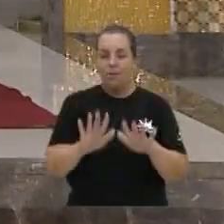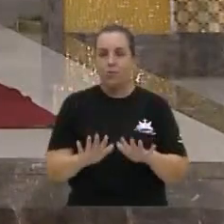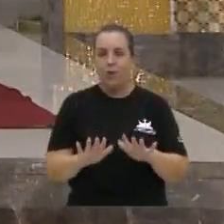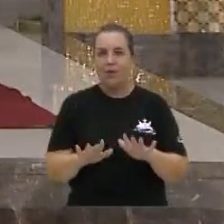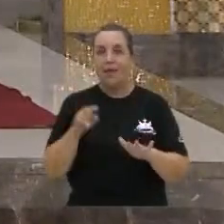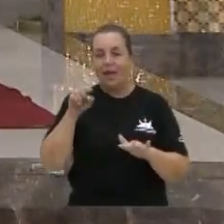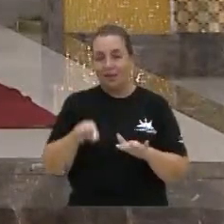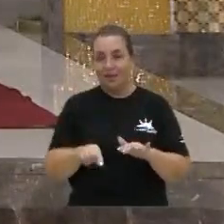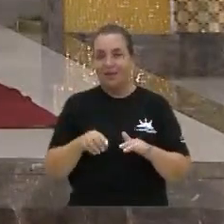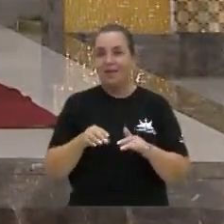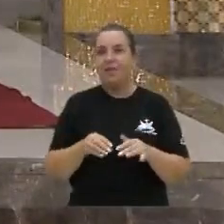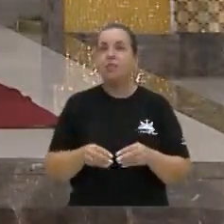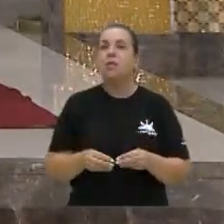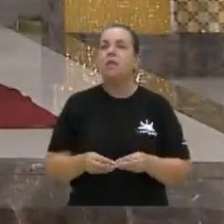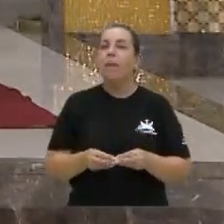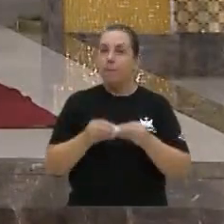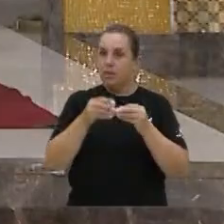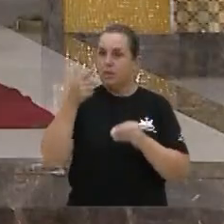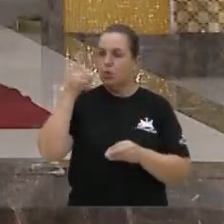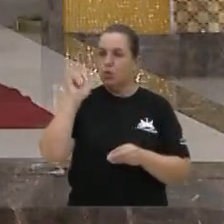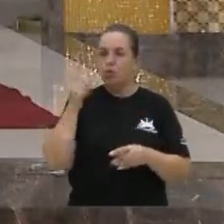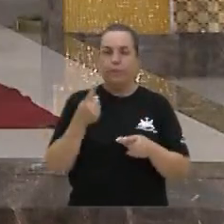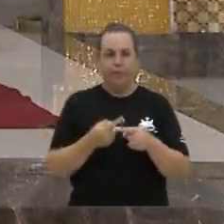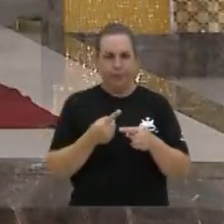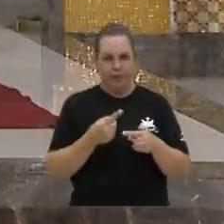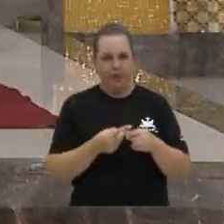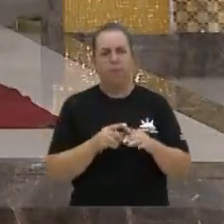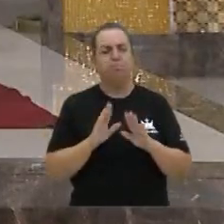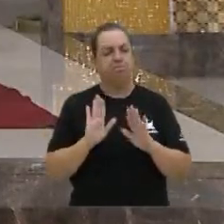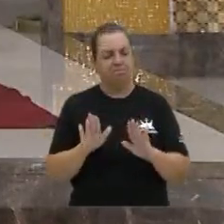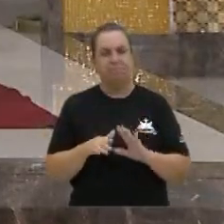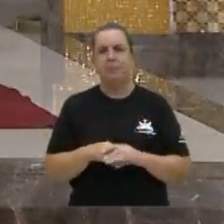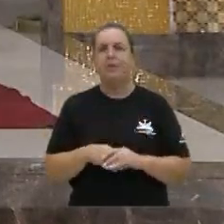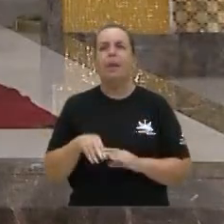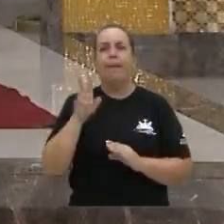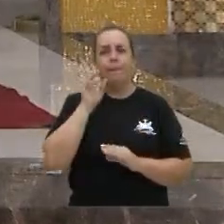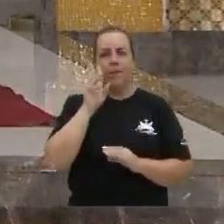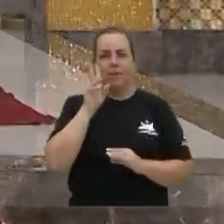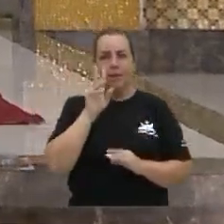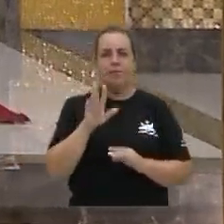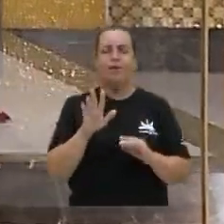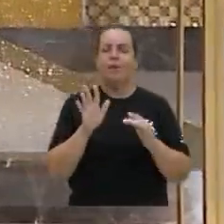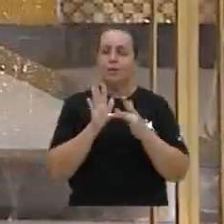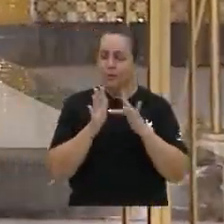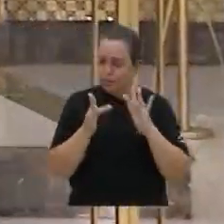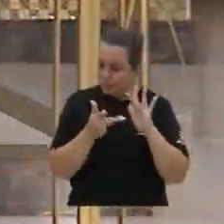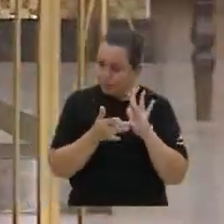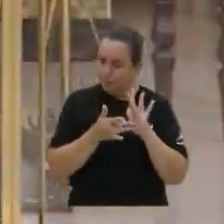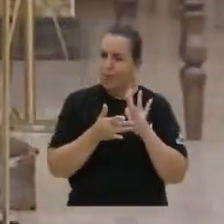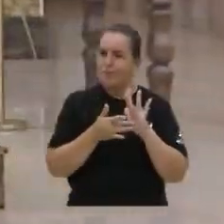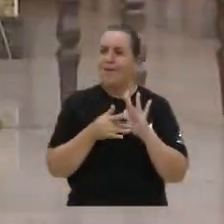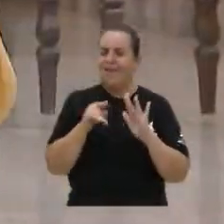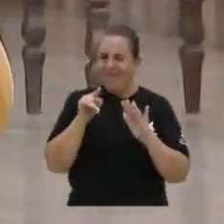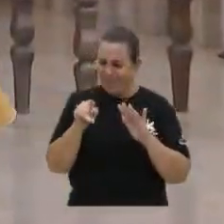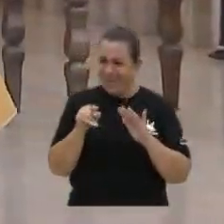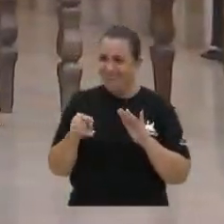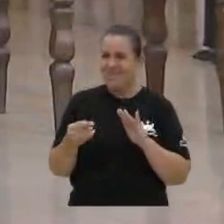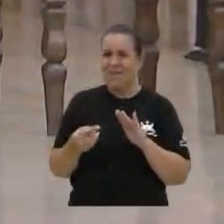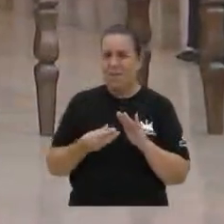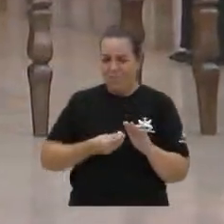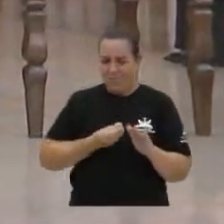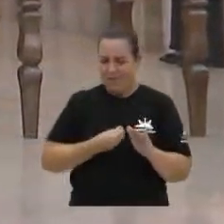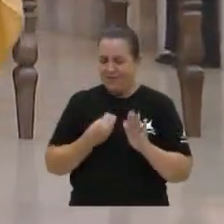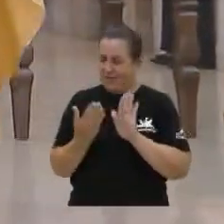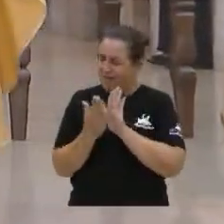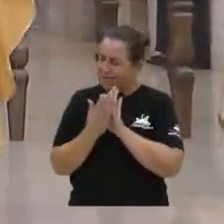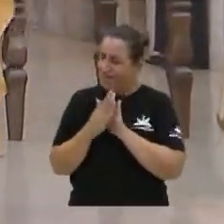na celebração de ontem. Para quê? Para lembrar que Jesus é essa presença na